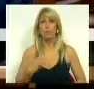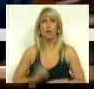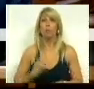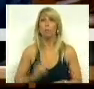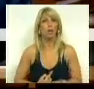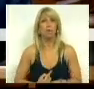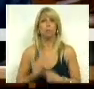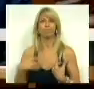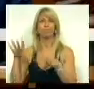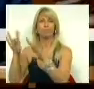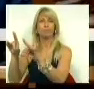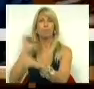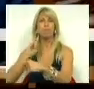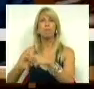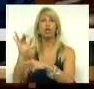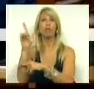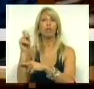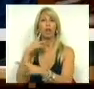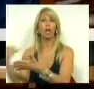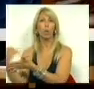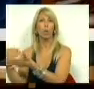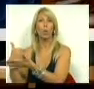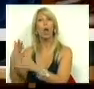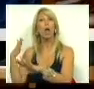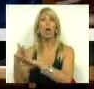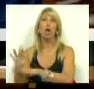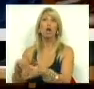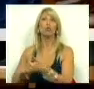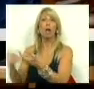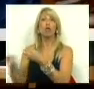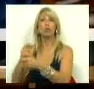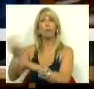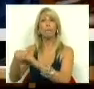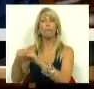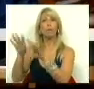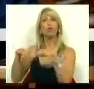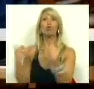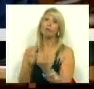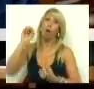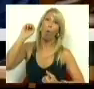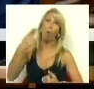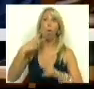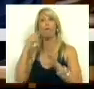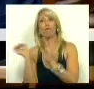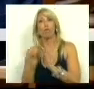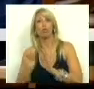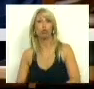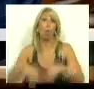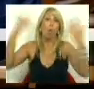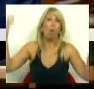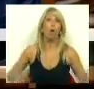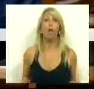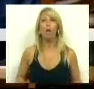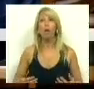praticamente intocáveis as mais-valias que são recebidas através das sociedades gestoras de participações sociais ou de fundos, ou então que